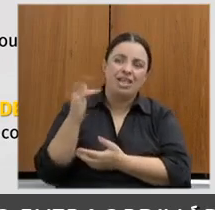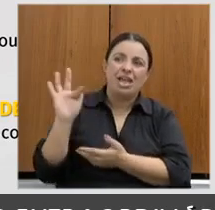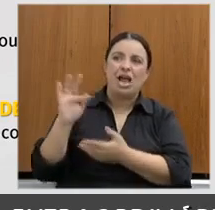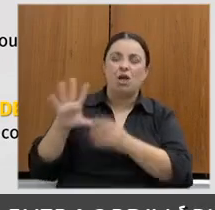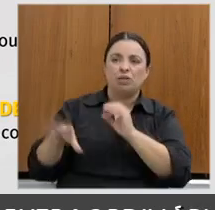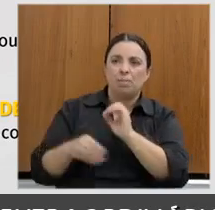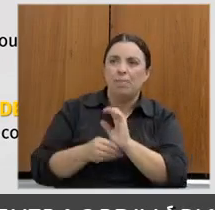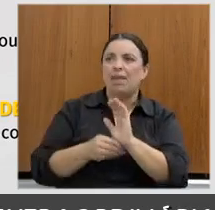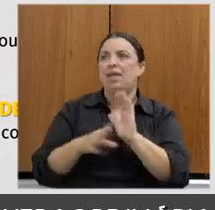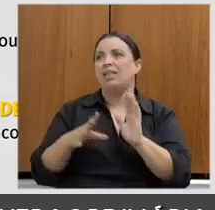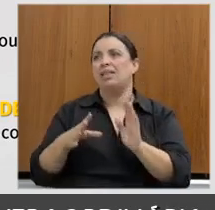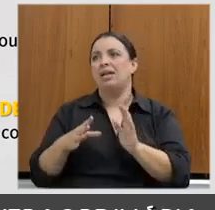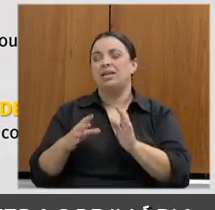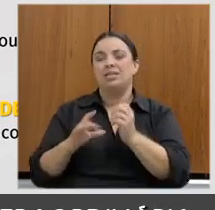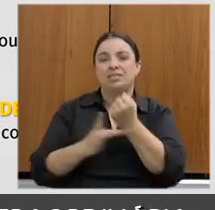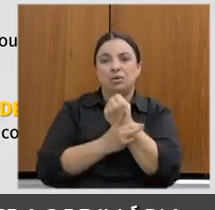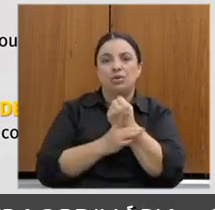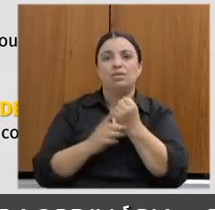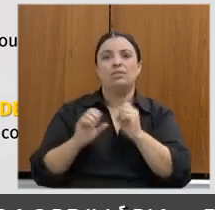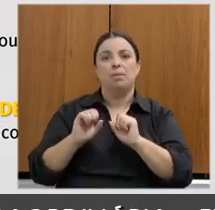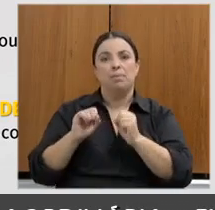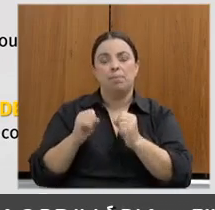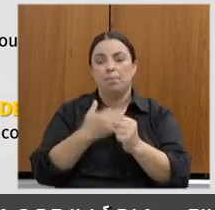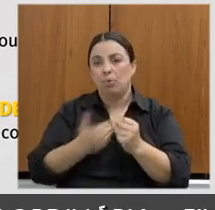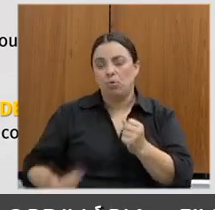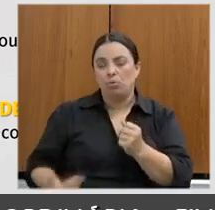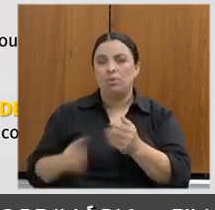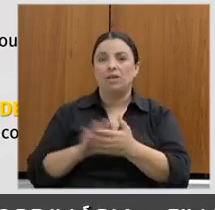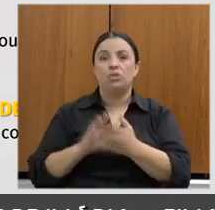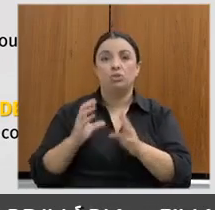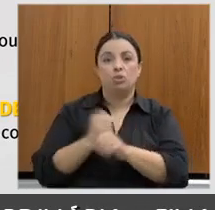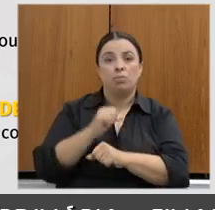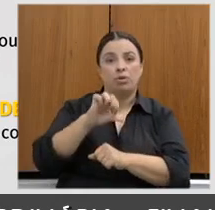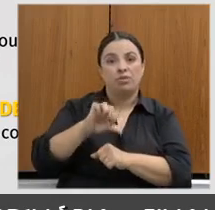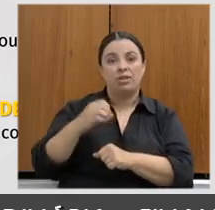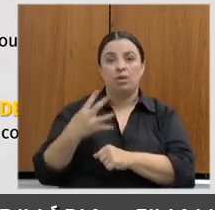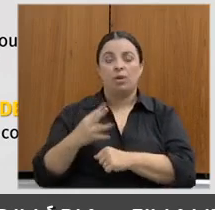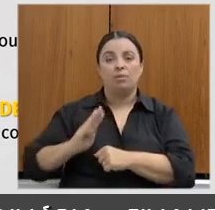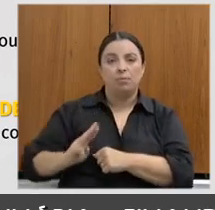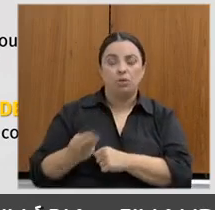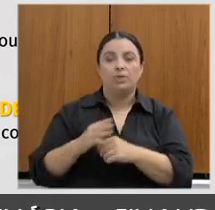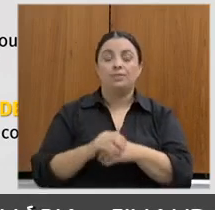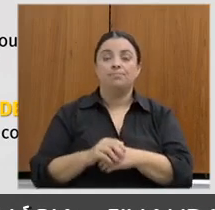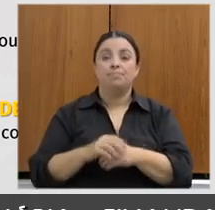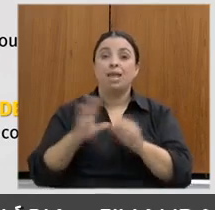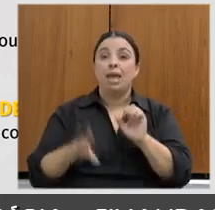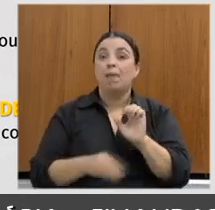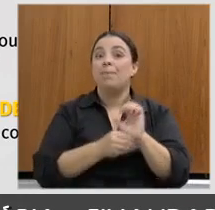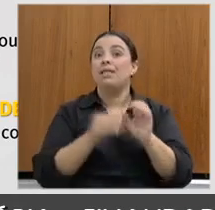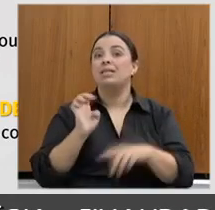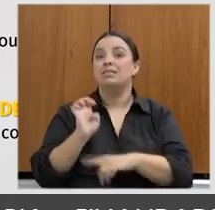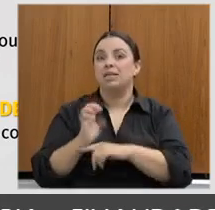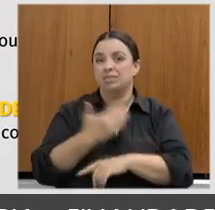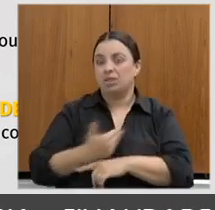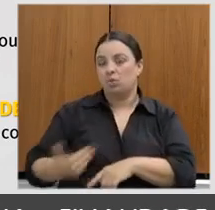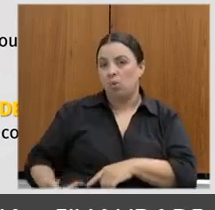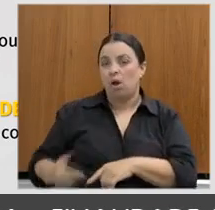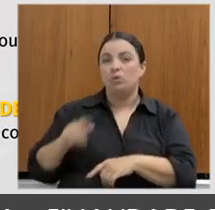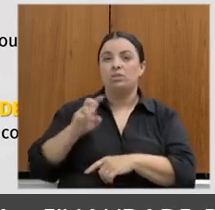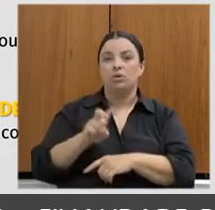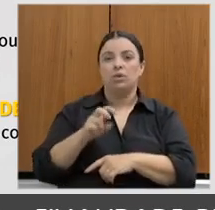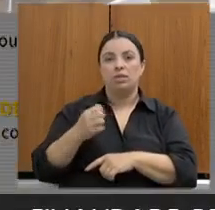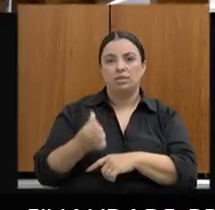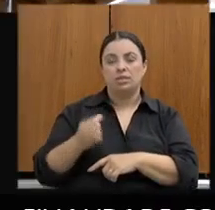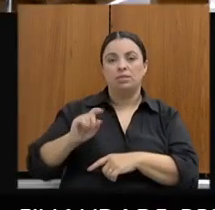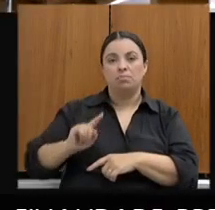convênios 94 milhões e meio de Estadual 56 pontos seis milhões de reais em